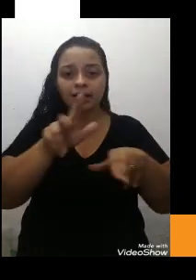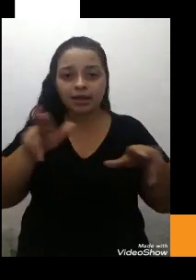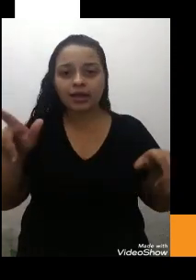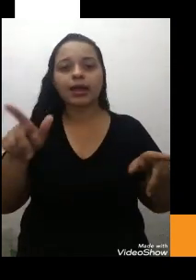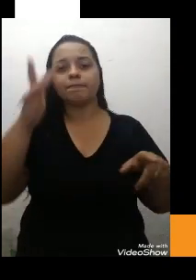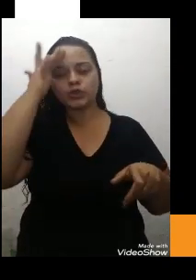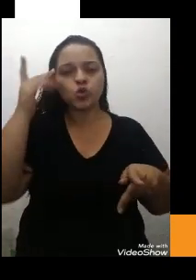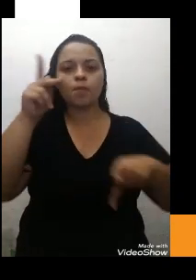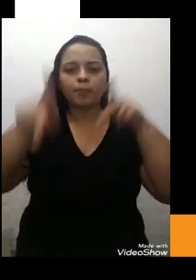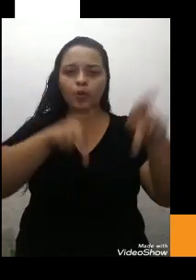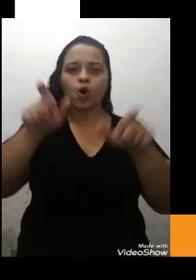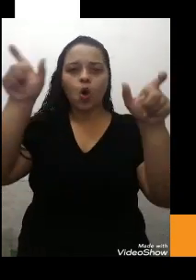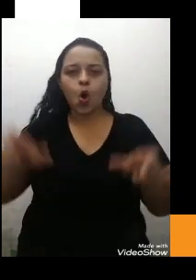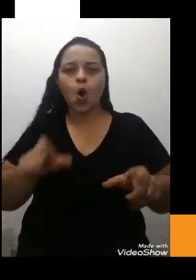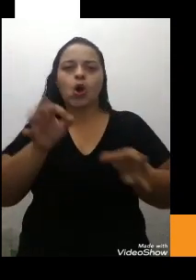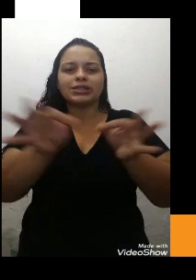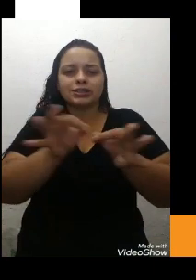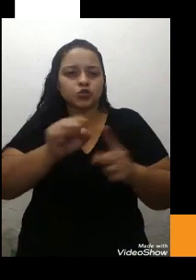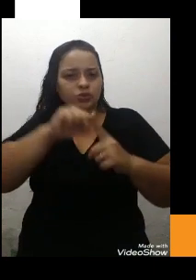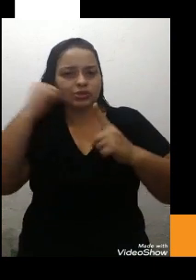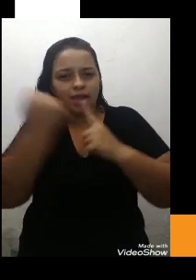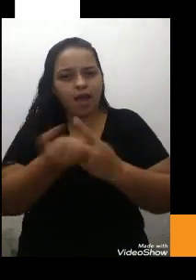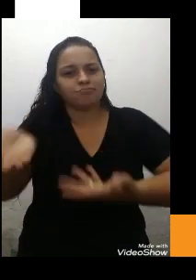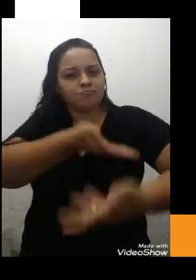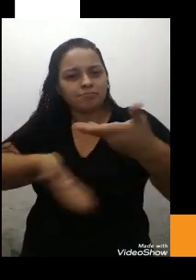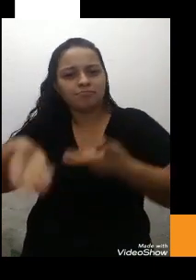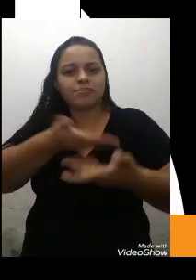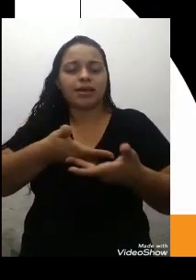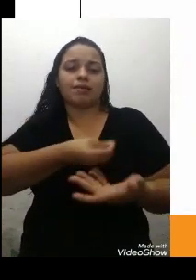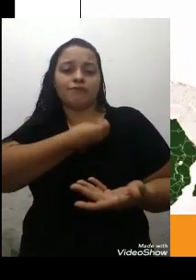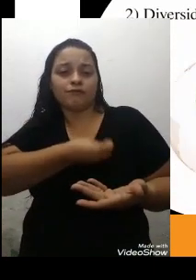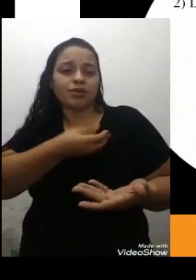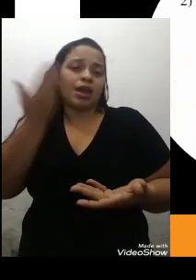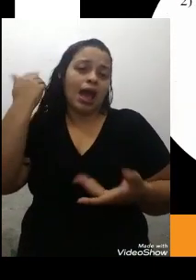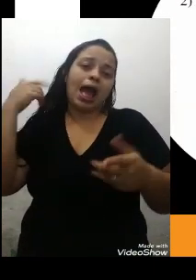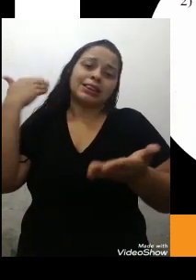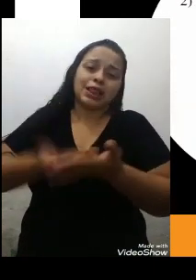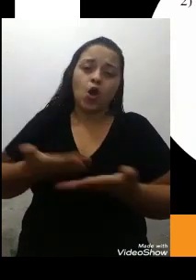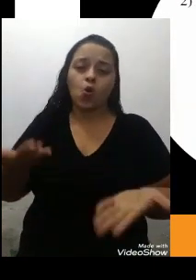organizações sociais que existem e existiram no continente.